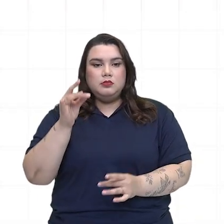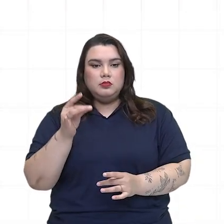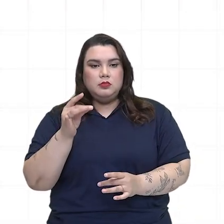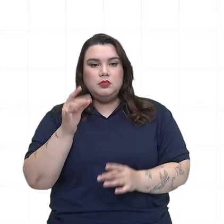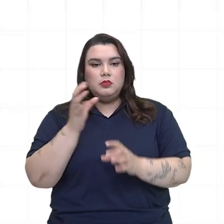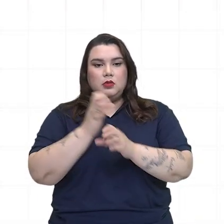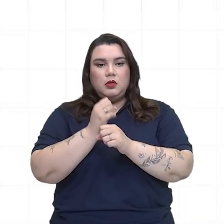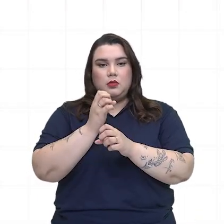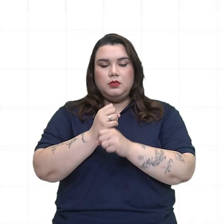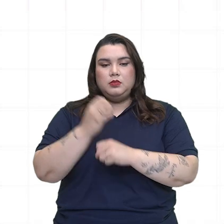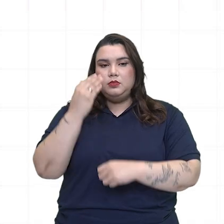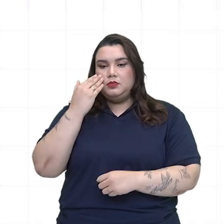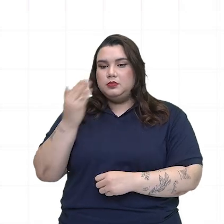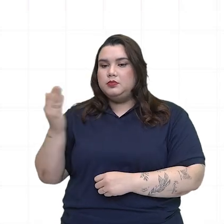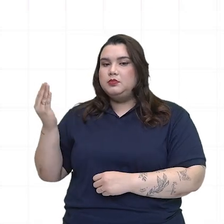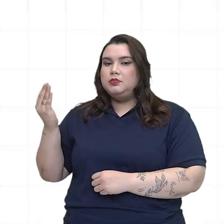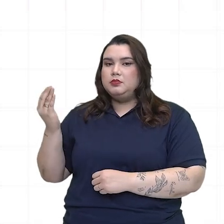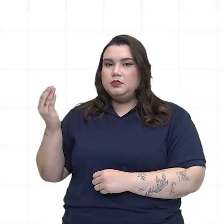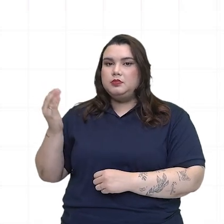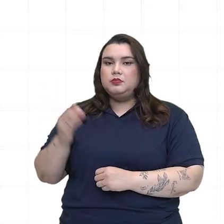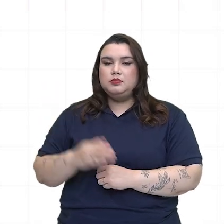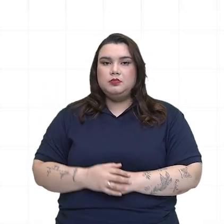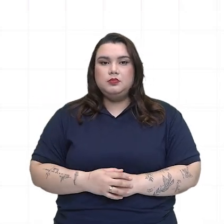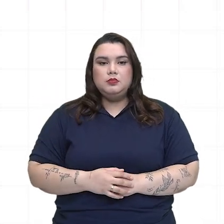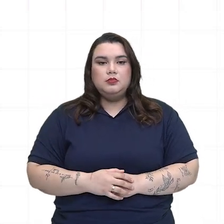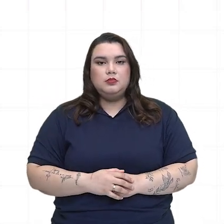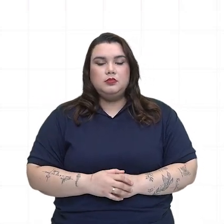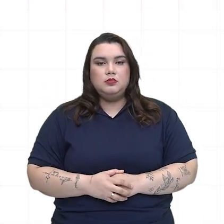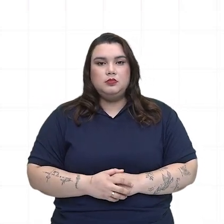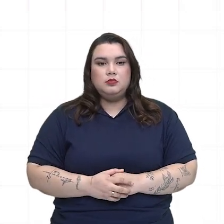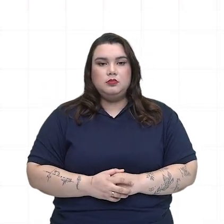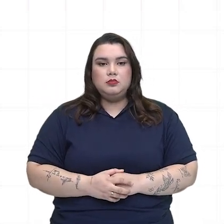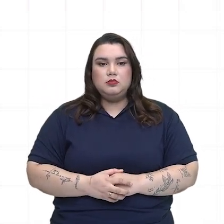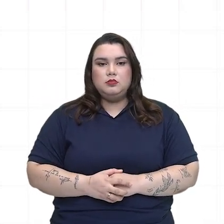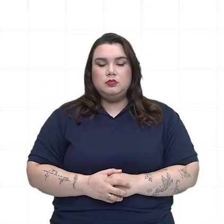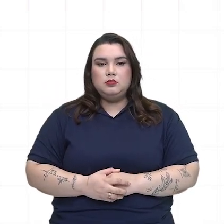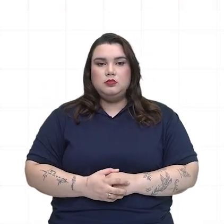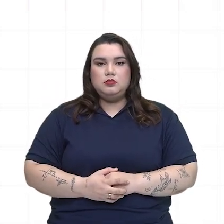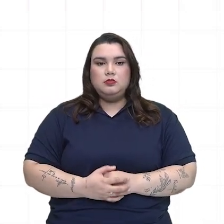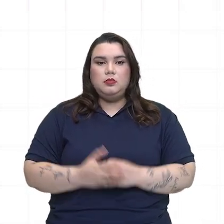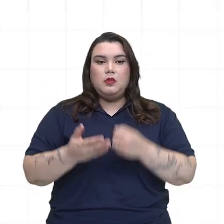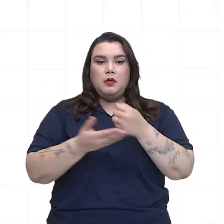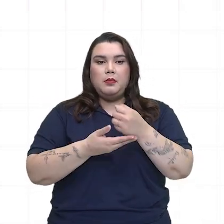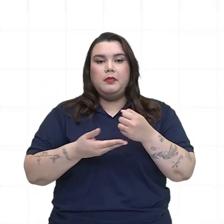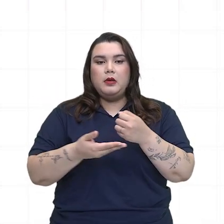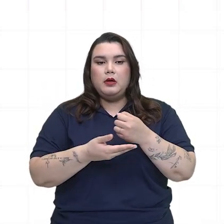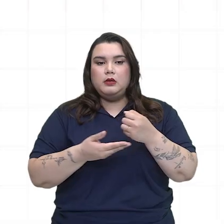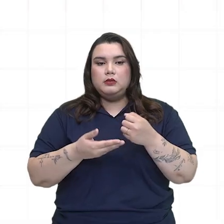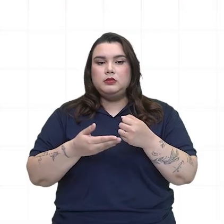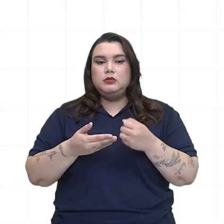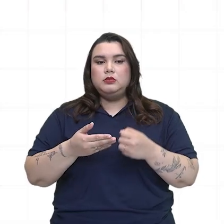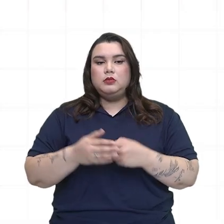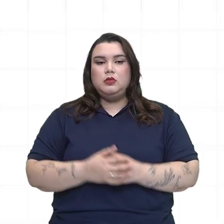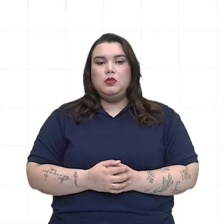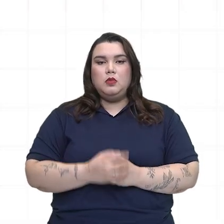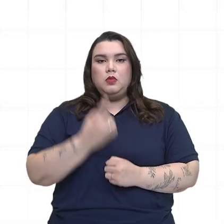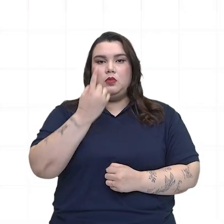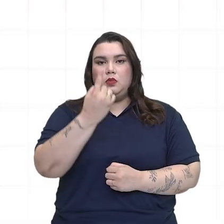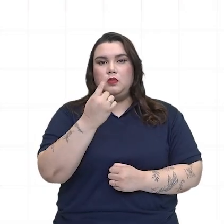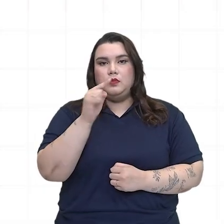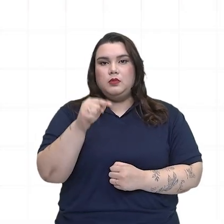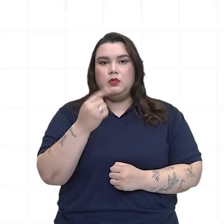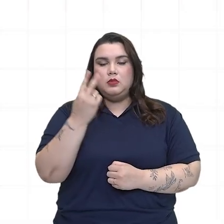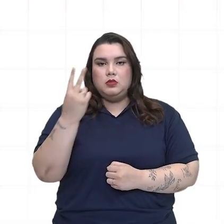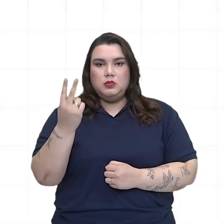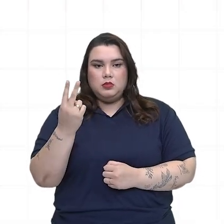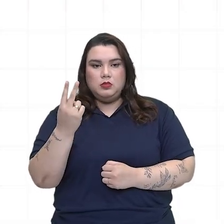né? Fazendo a conta. Então tá aí, ó. Tá aqui, né? A minha base é